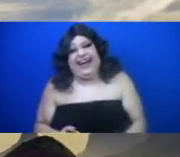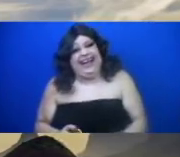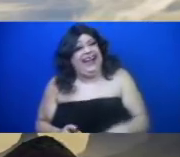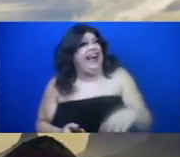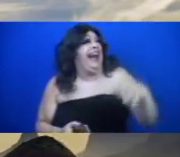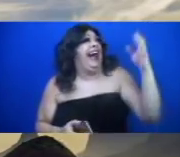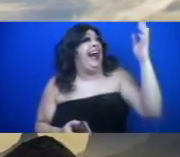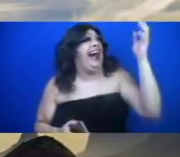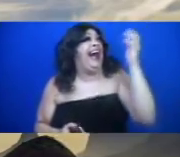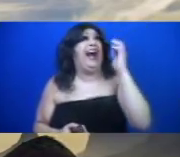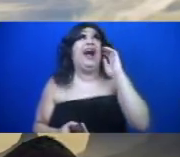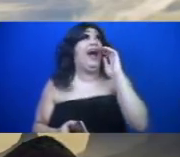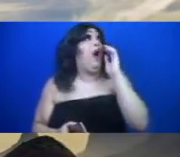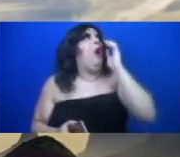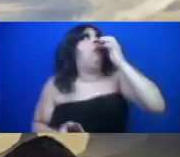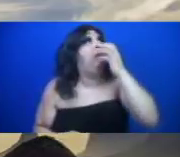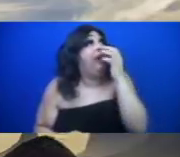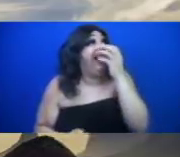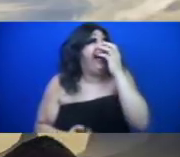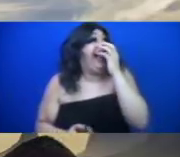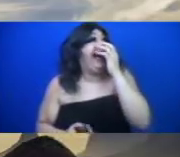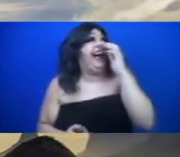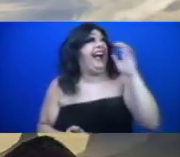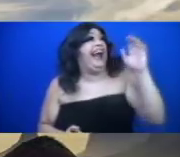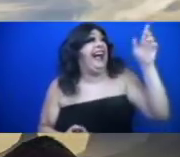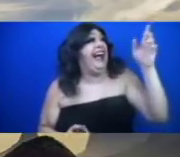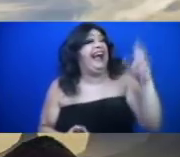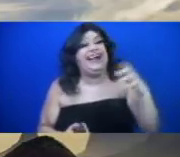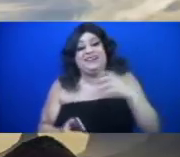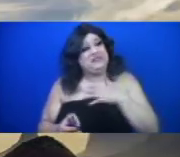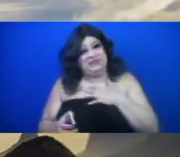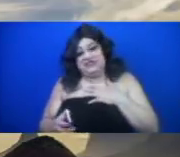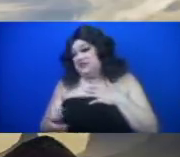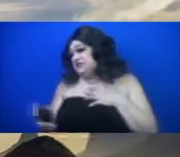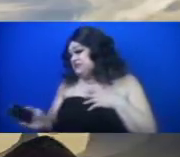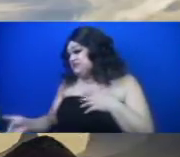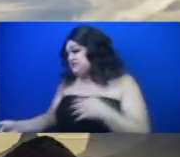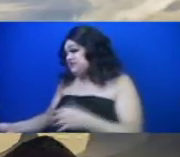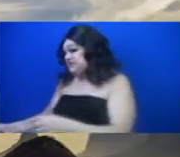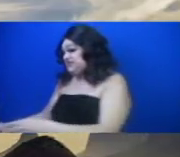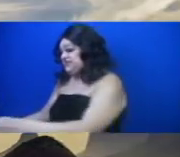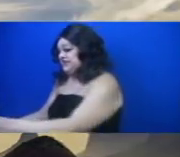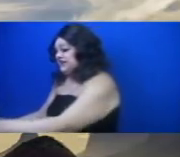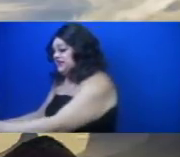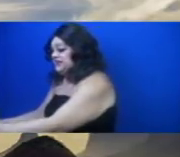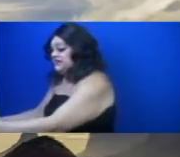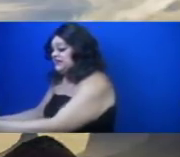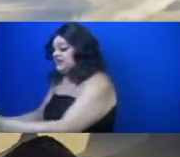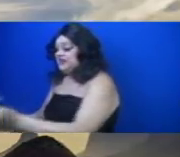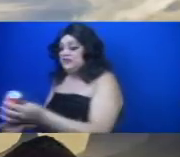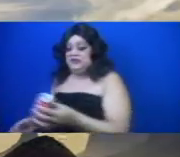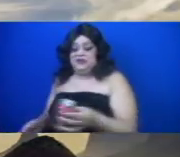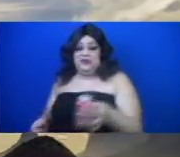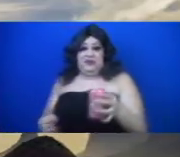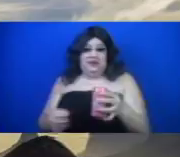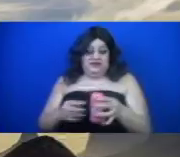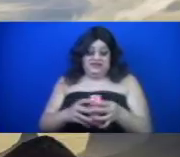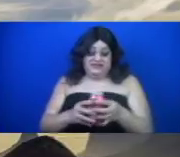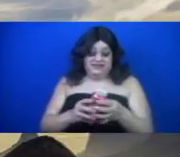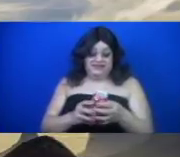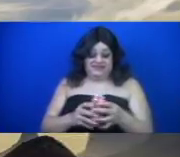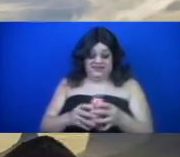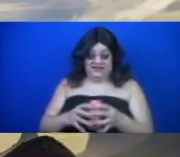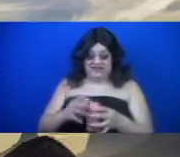candidata, tá? É... Só que eu esqueci meu número. E eu esqueci também as... O